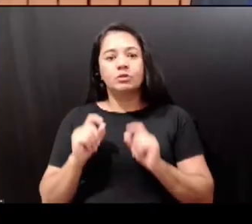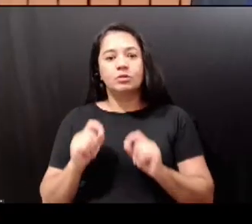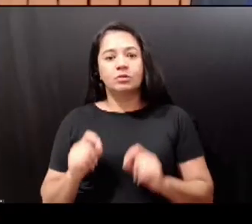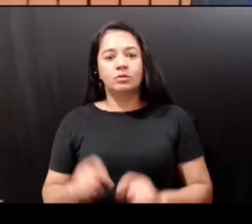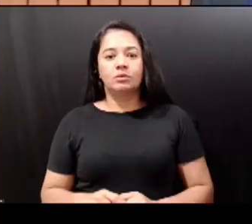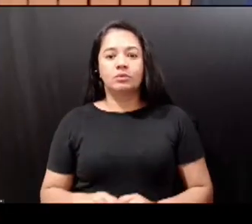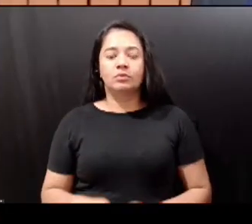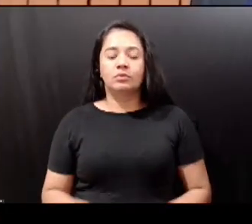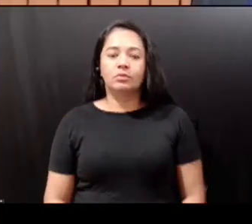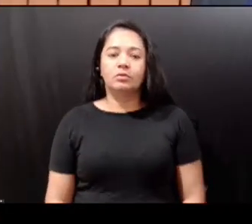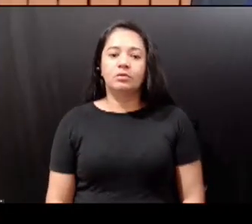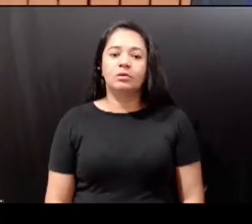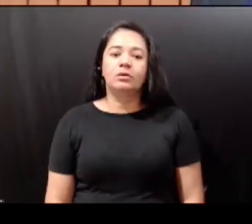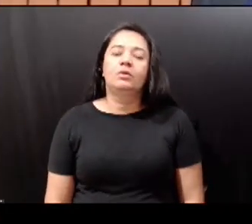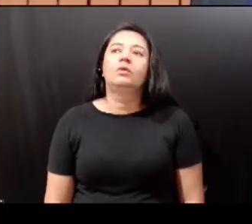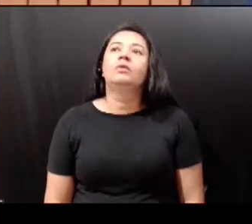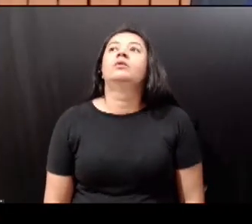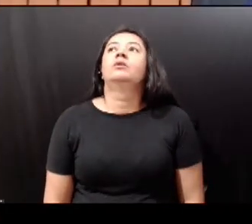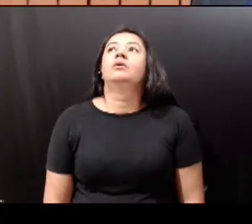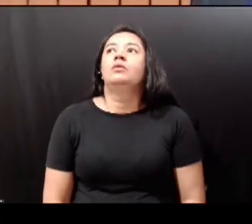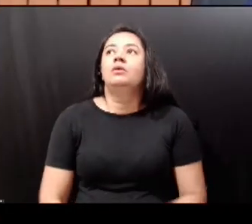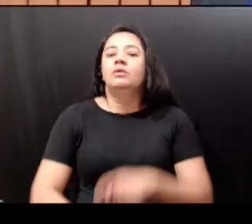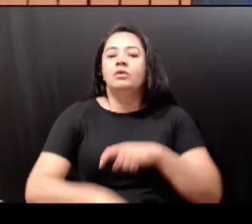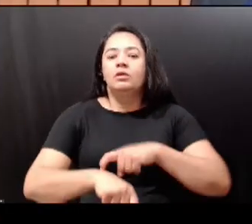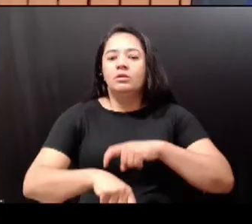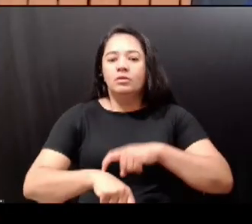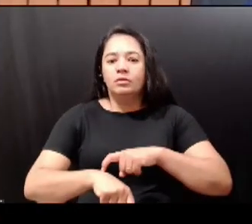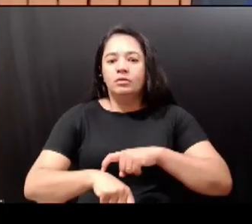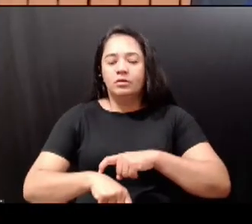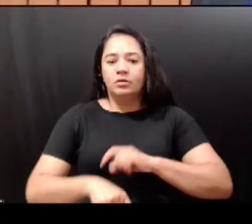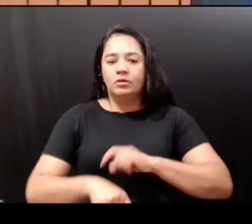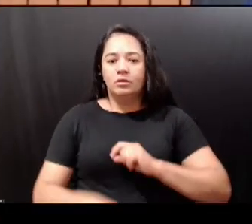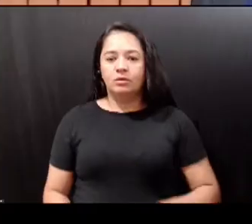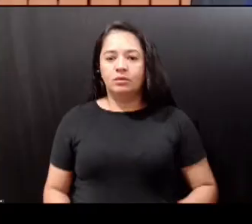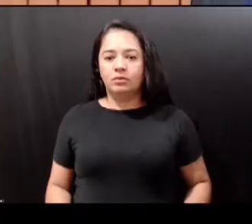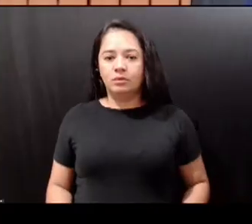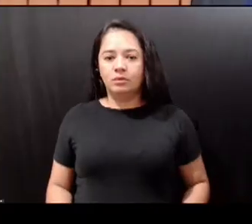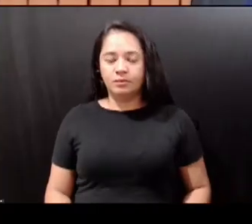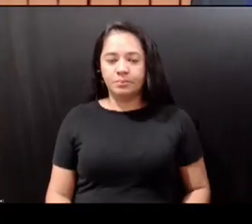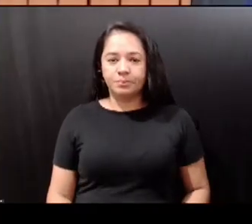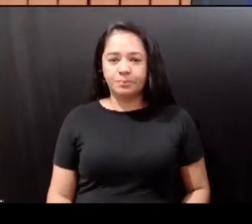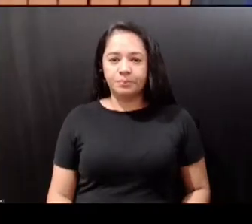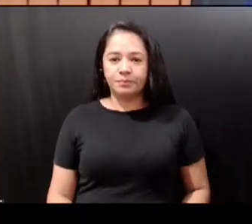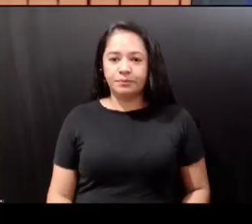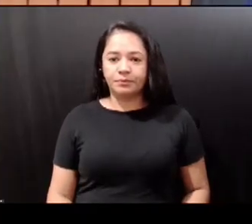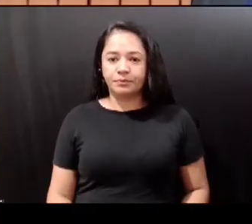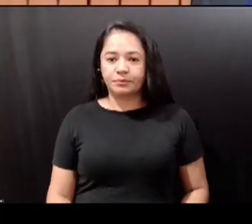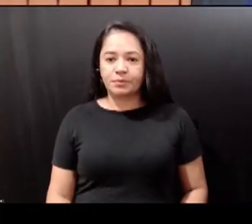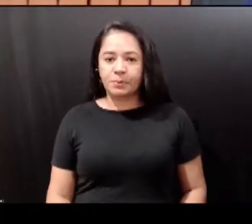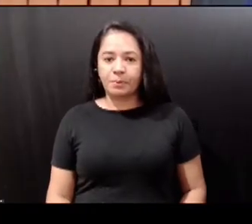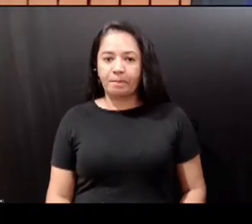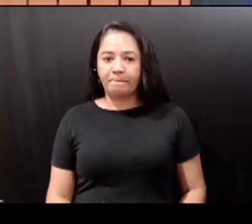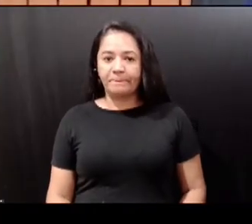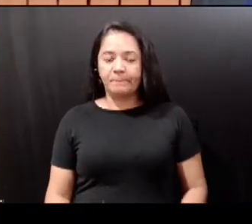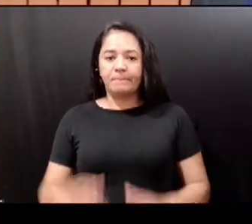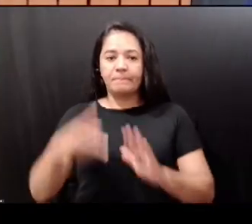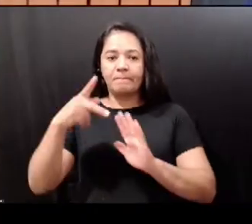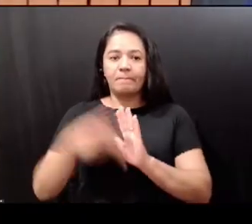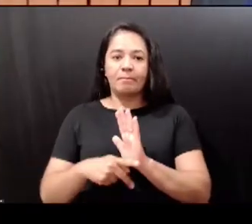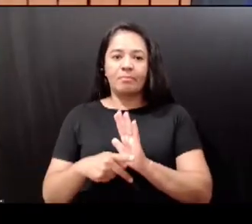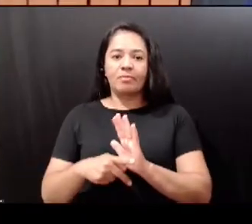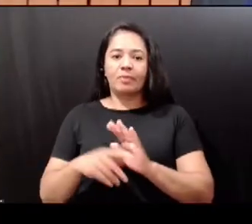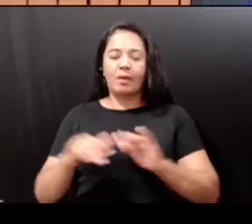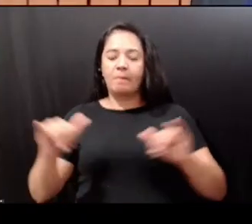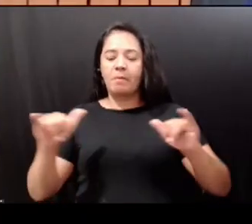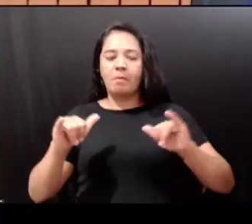momento nós tivemos ali assim, grande êxito quando esse projeto veio à mídia e foi